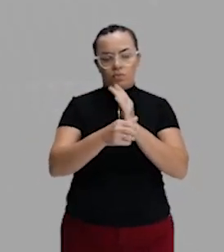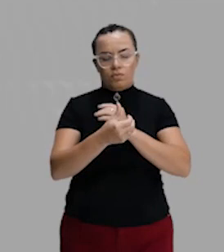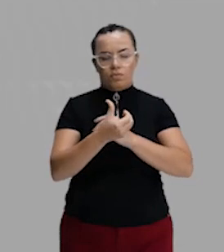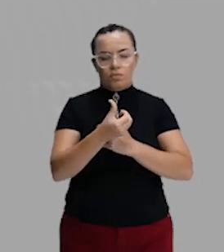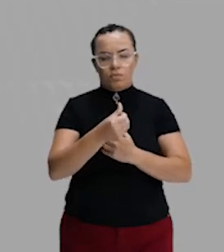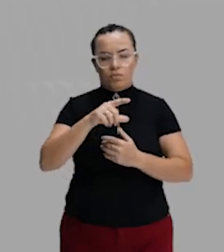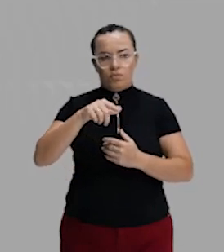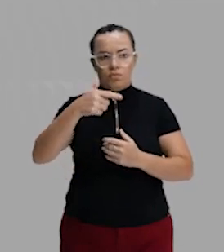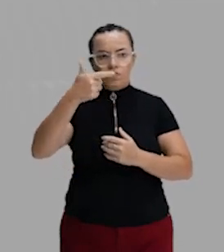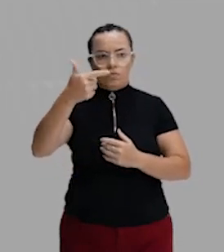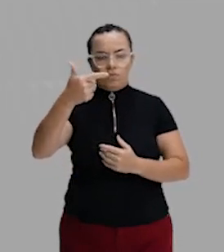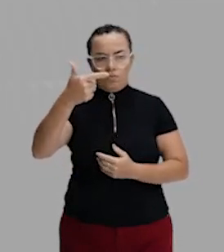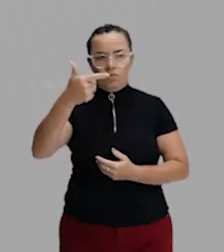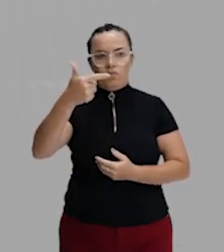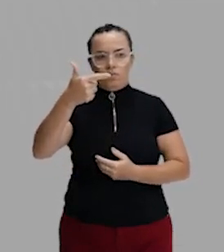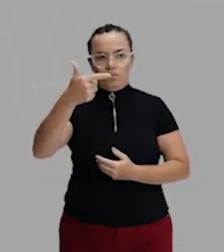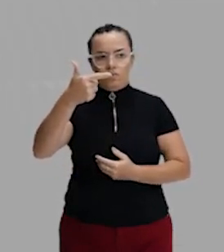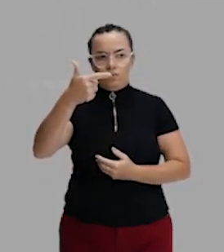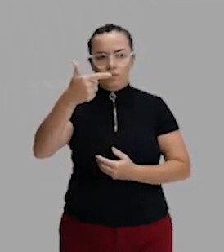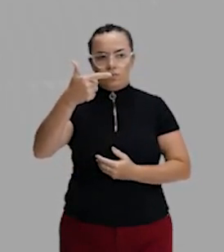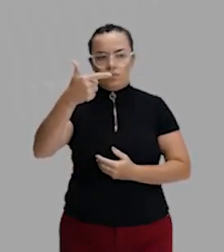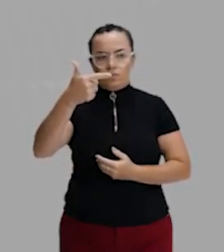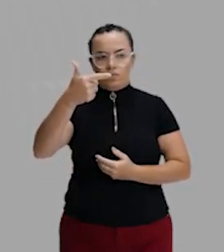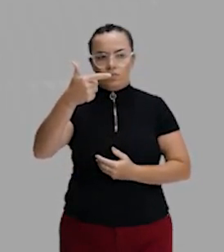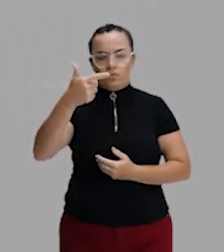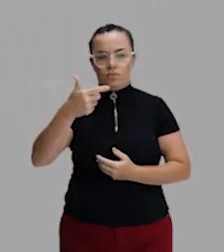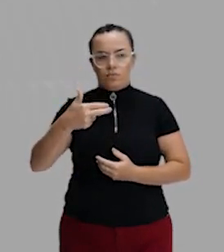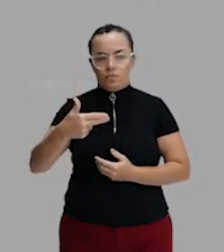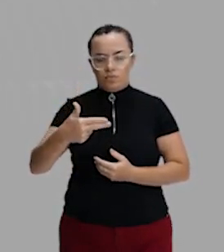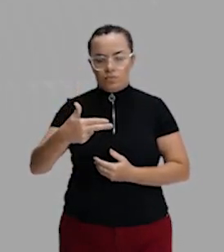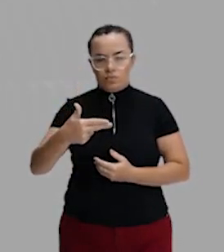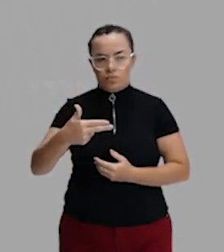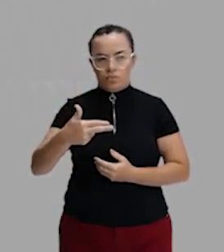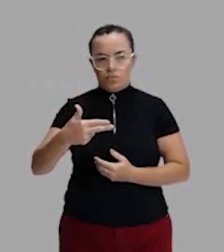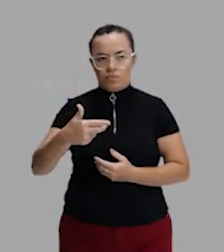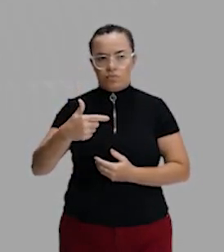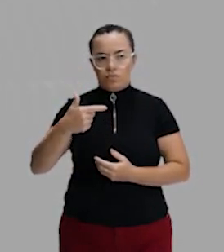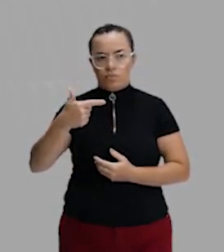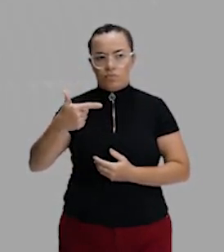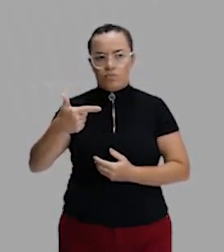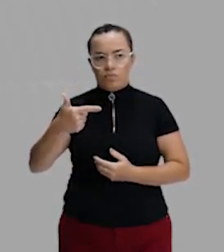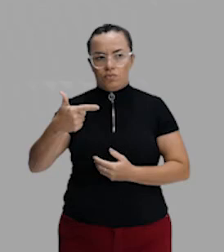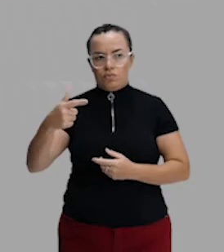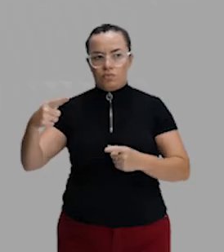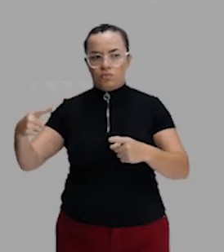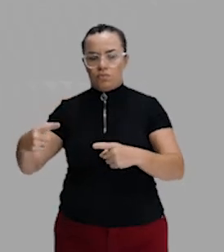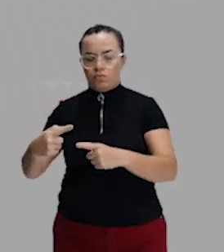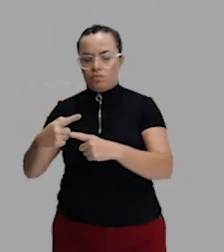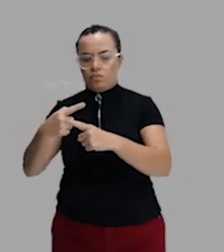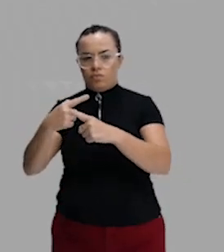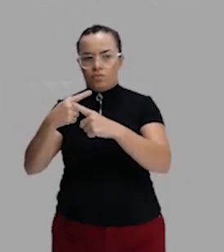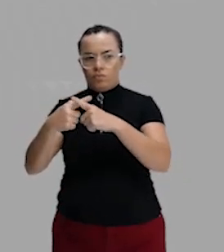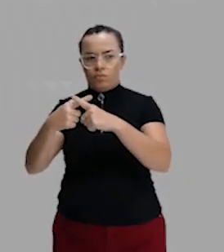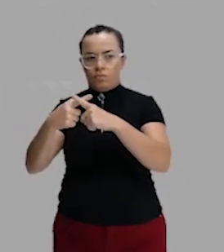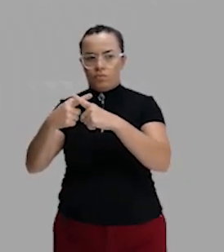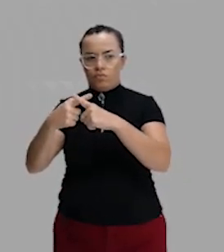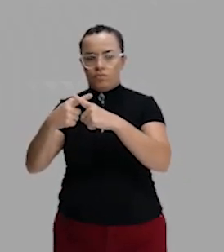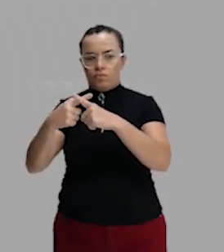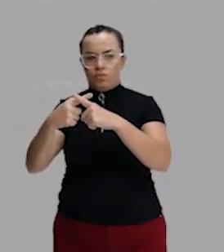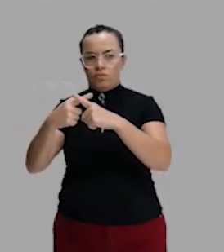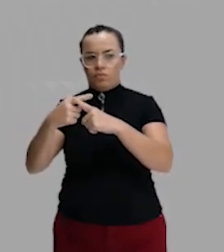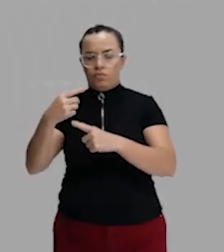quadrado, que é o y0, igual a 2, multiplicado pelo parâmetro, que é